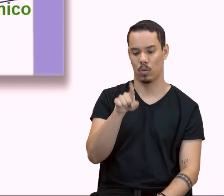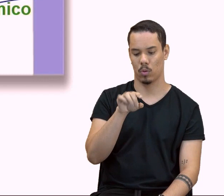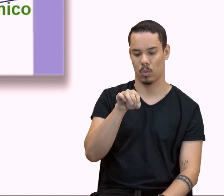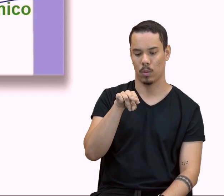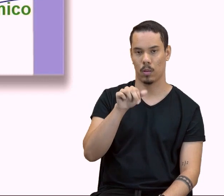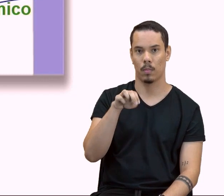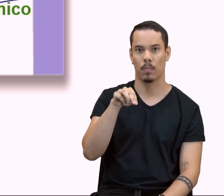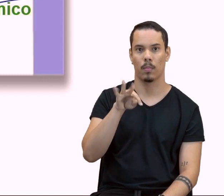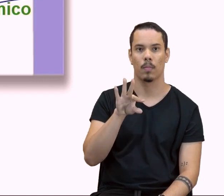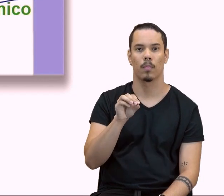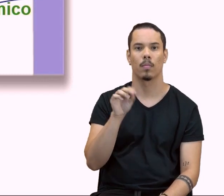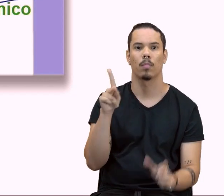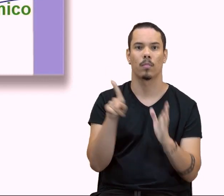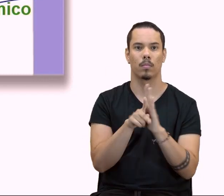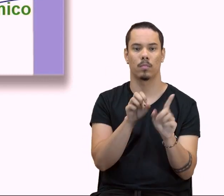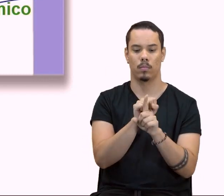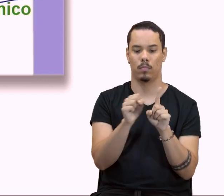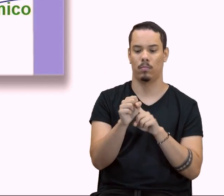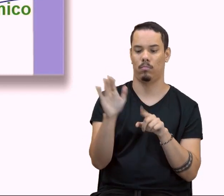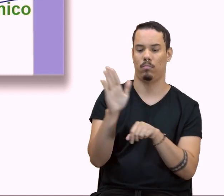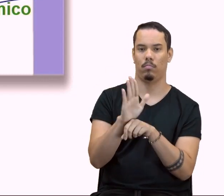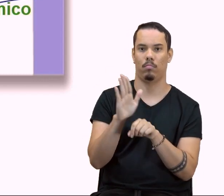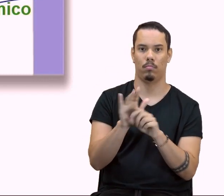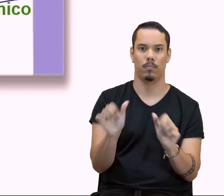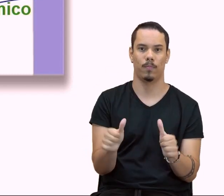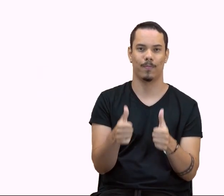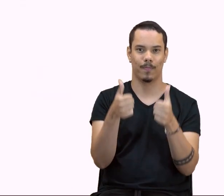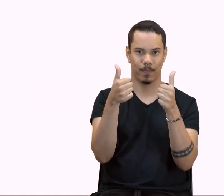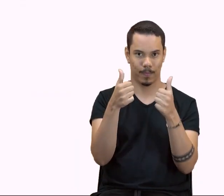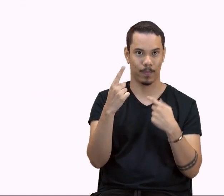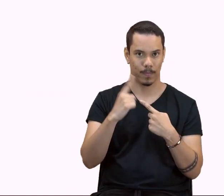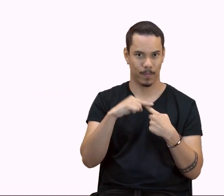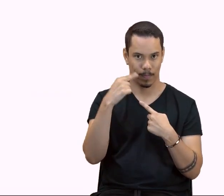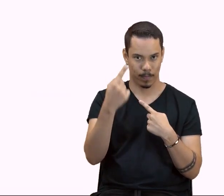ecológico. Ok? Vamos lá. Próxima página.